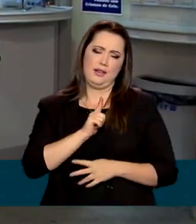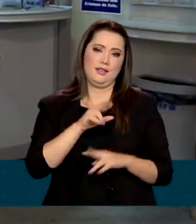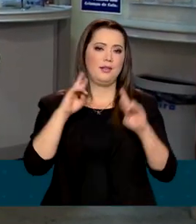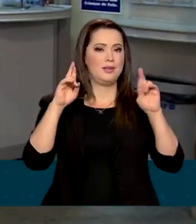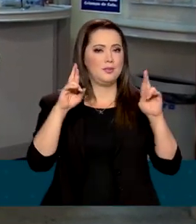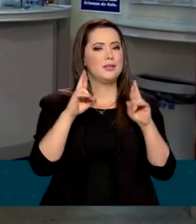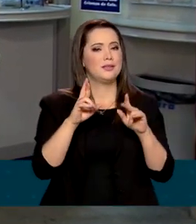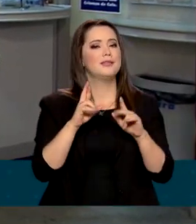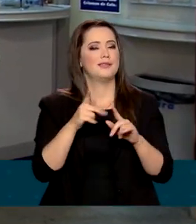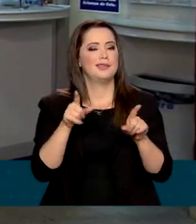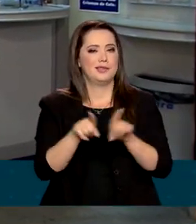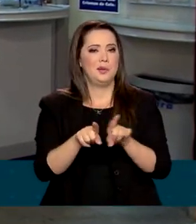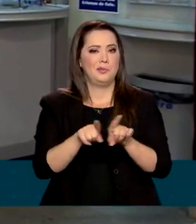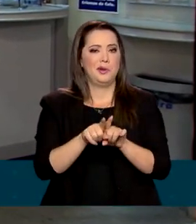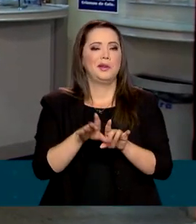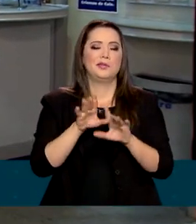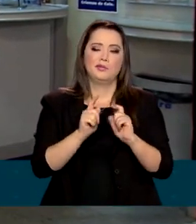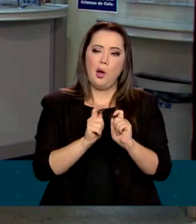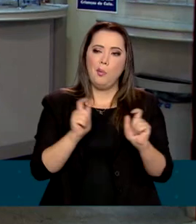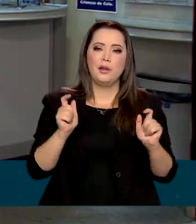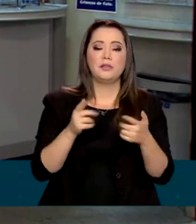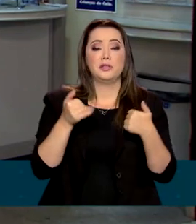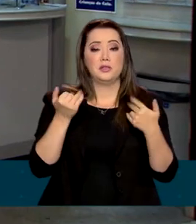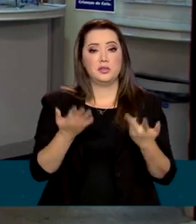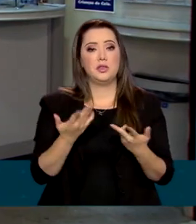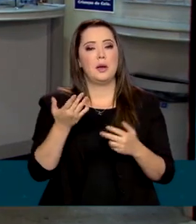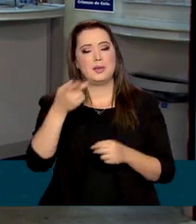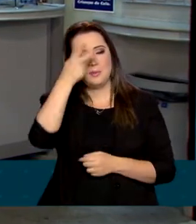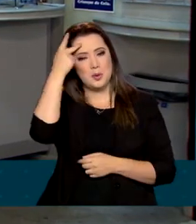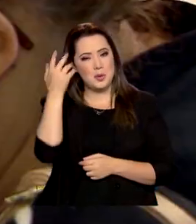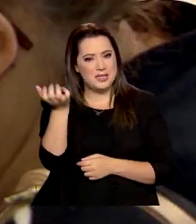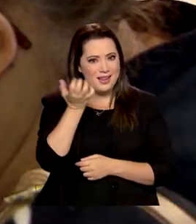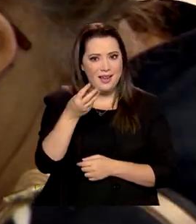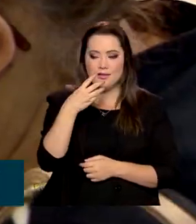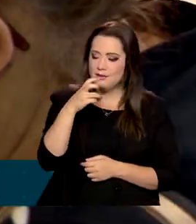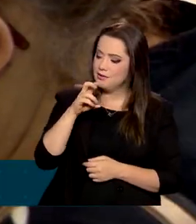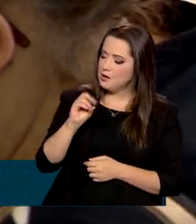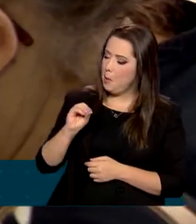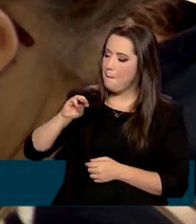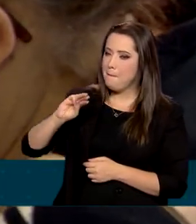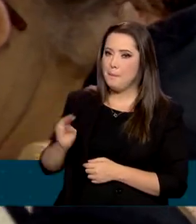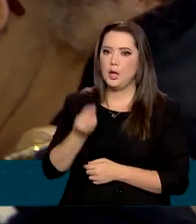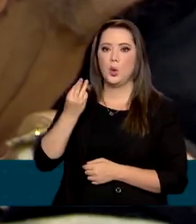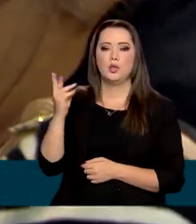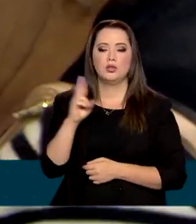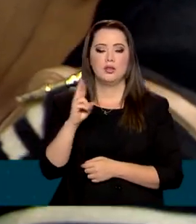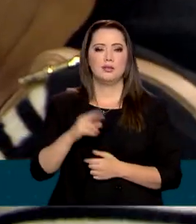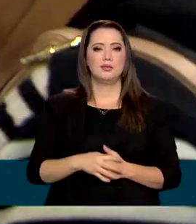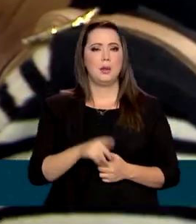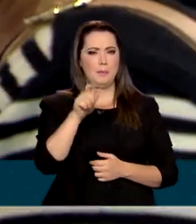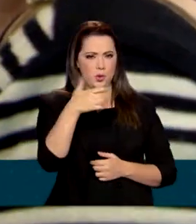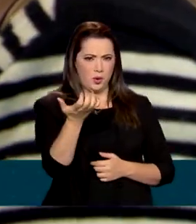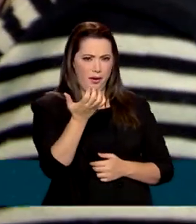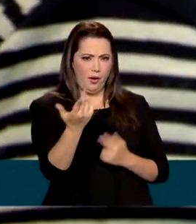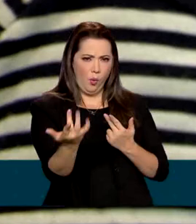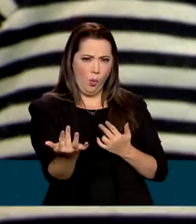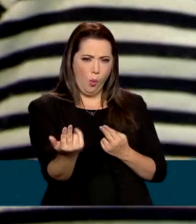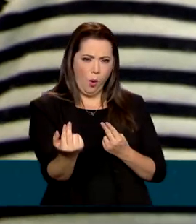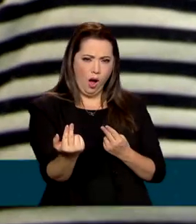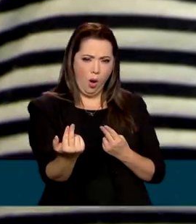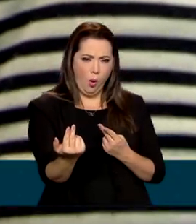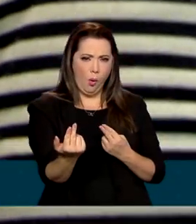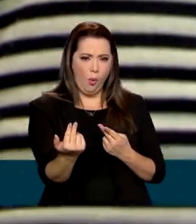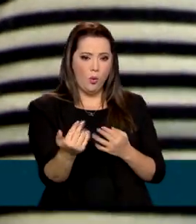que aumente mais ainda. O pessoal tudo querendo ganhar os 350 milhões. Quem, assim como eu, quer testar a sorte